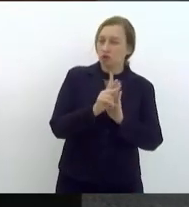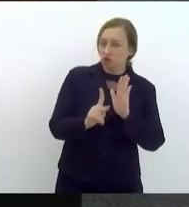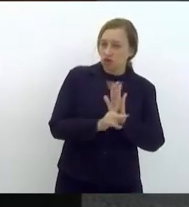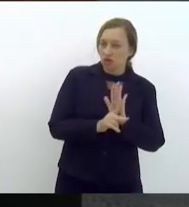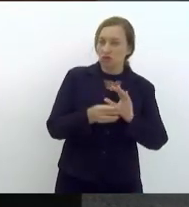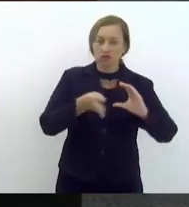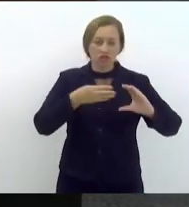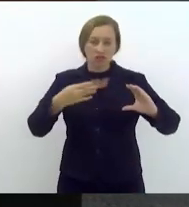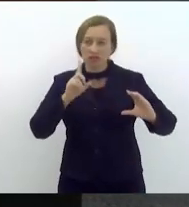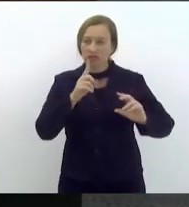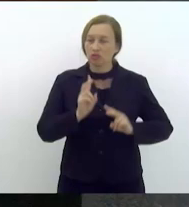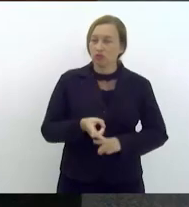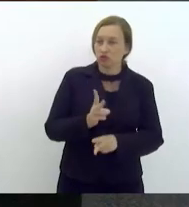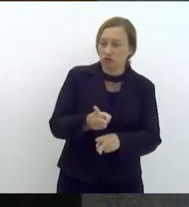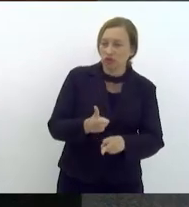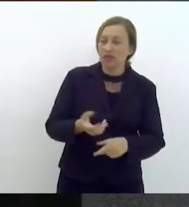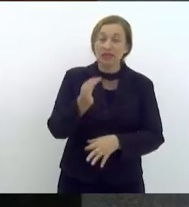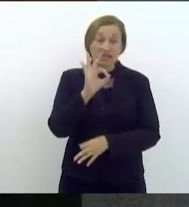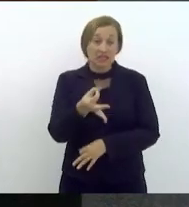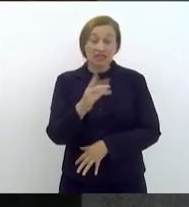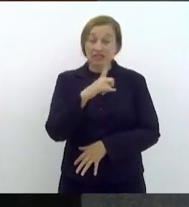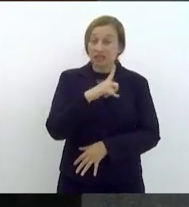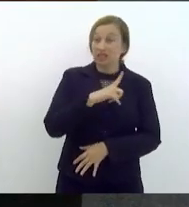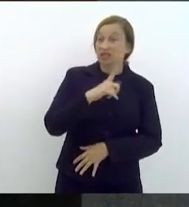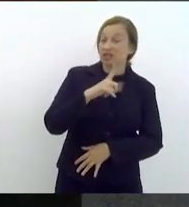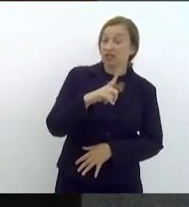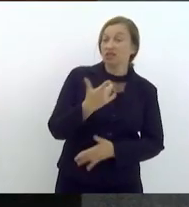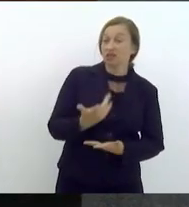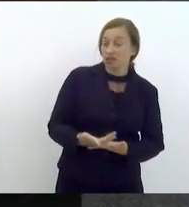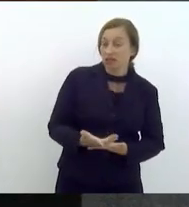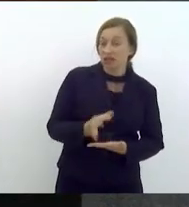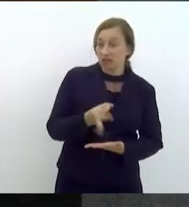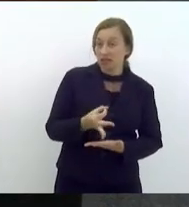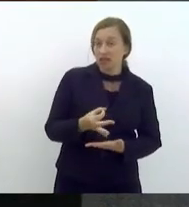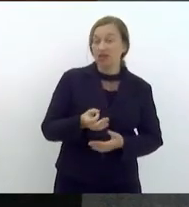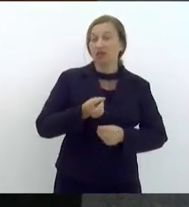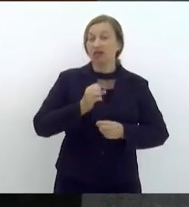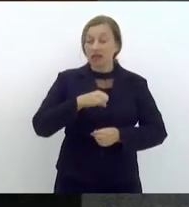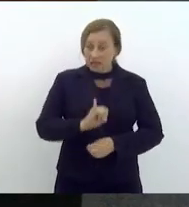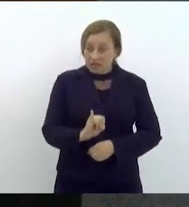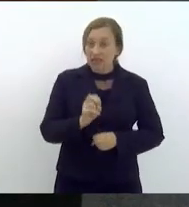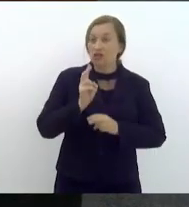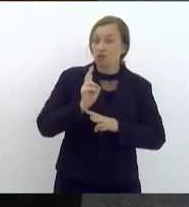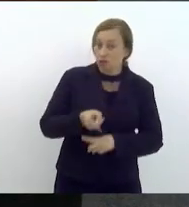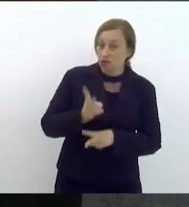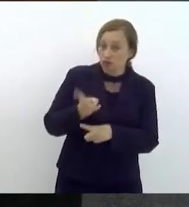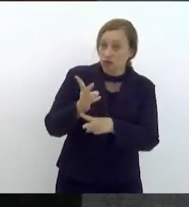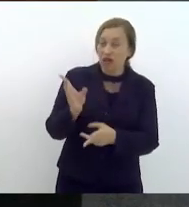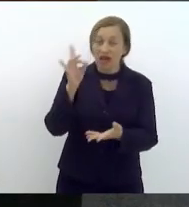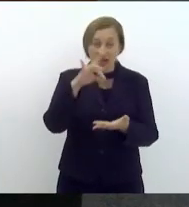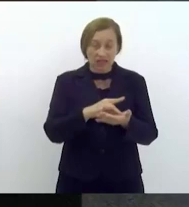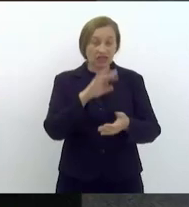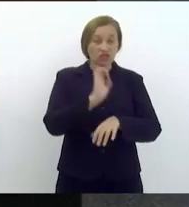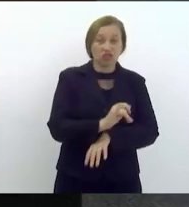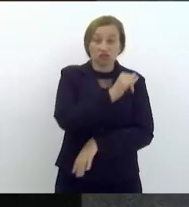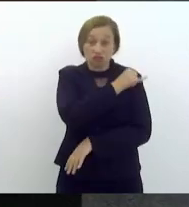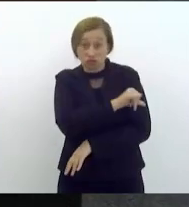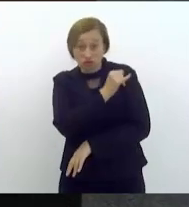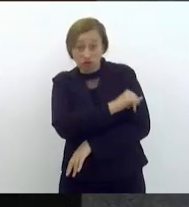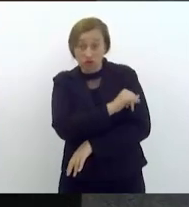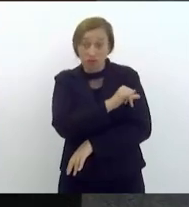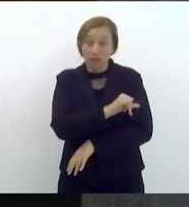e eu tenho absoluta certeza que se tivesse tido continuidade a realidade do Estado do Rio de Janeiro